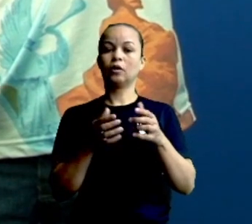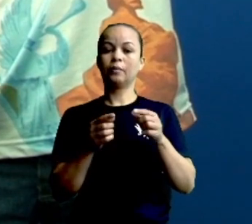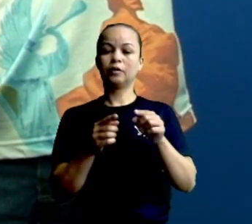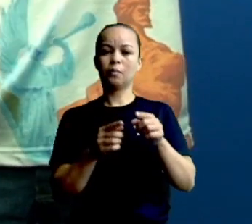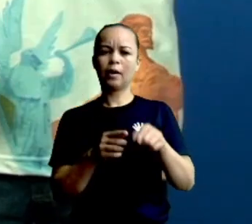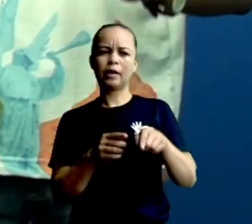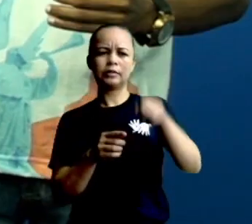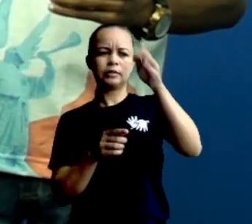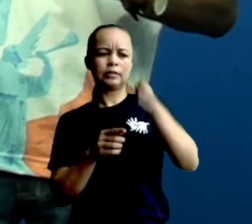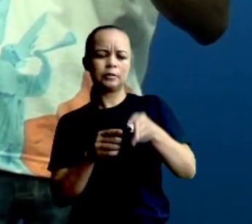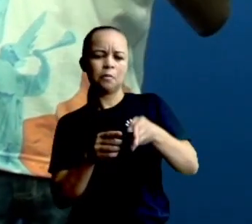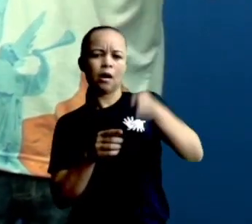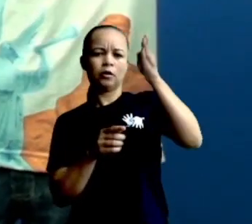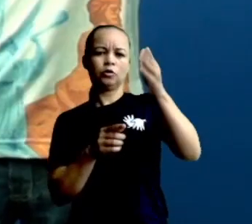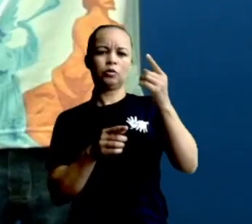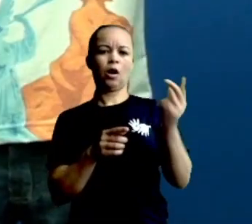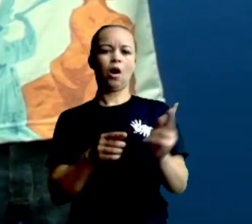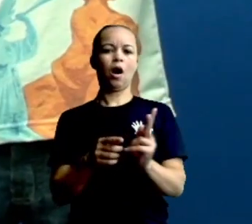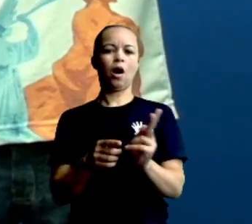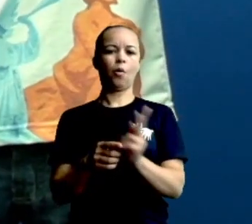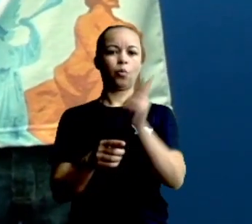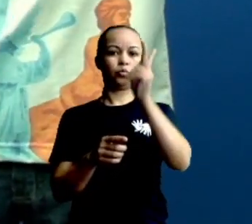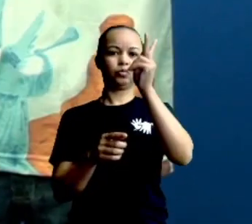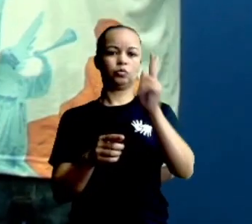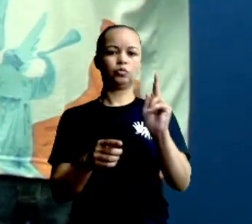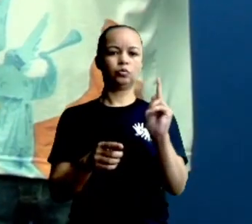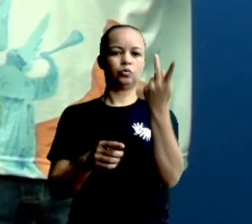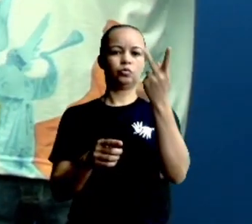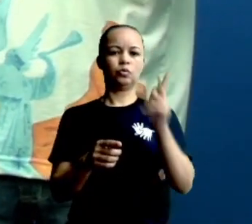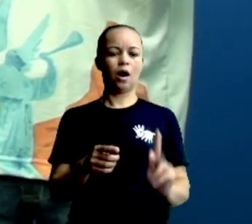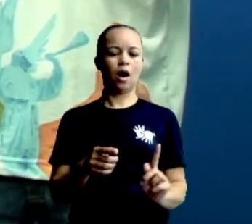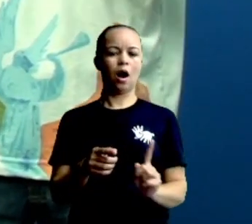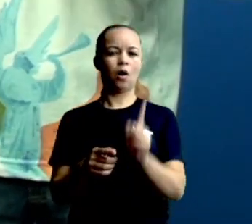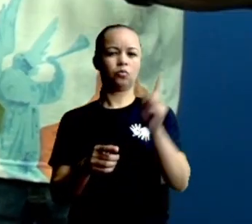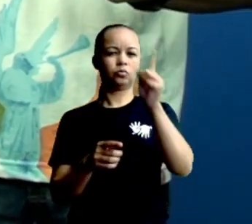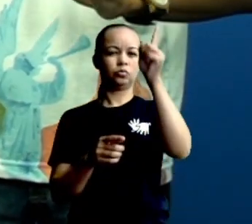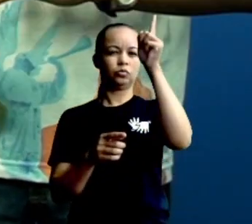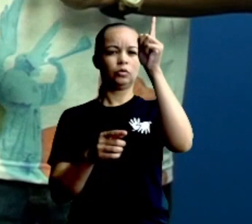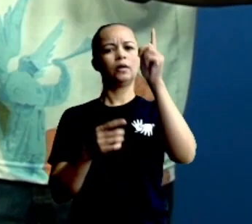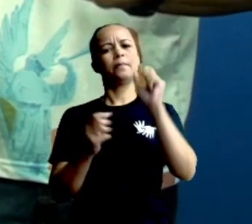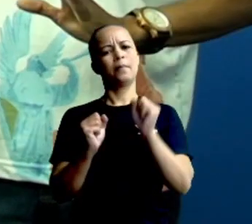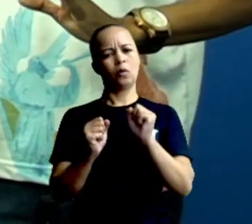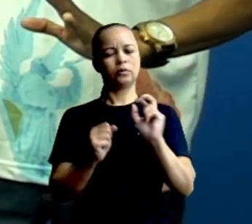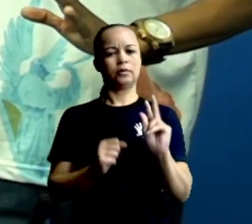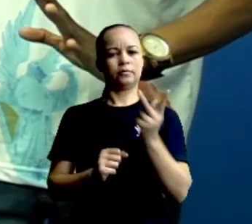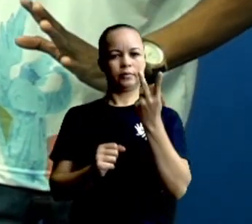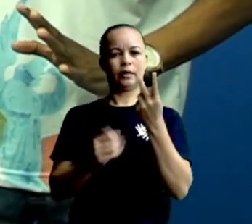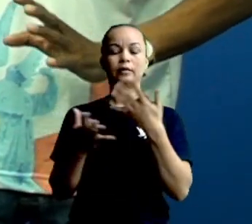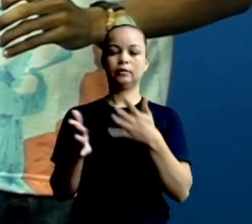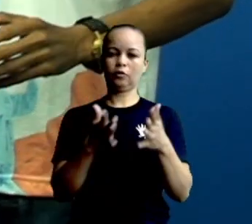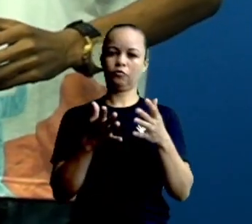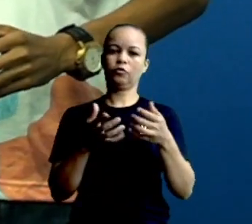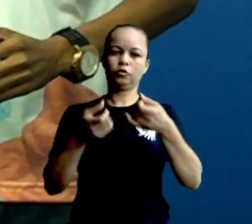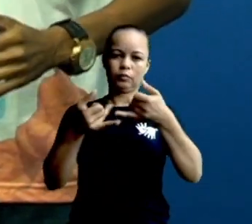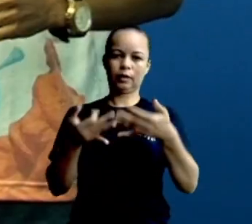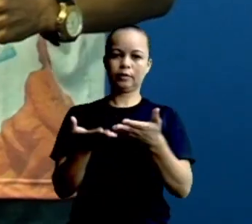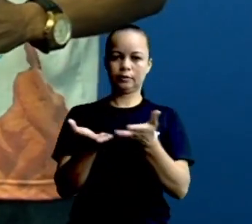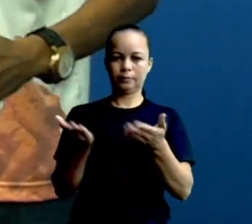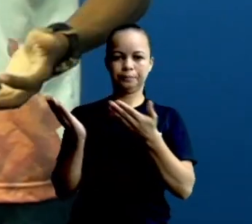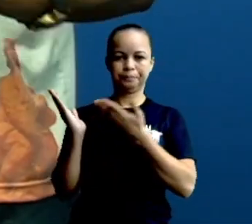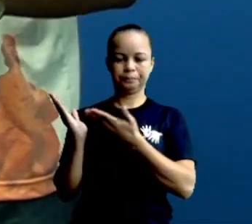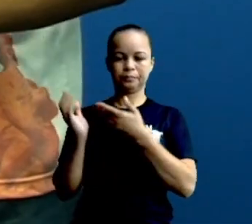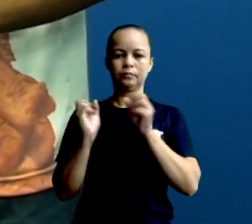é uma coisa de altura. Eu estou levantando, então a certa altura. Poderia também ser ali H. Pode, mas vamos deixar por enquanto assim, tá